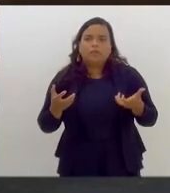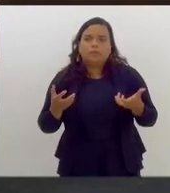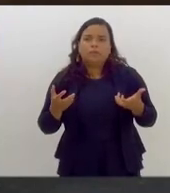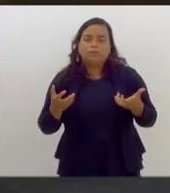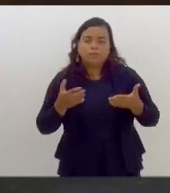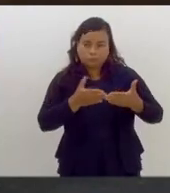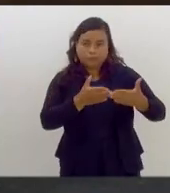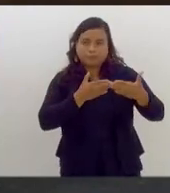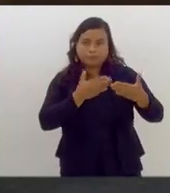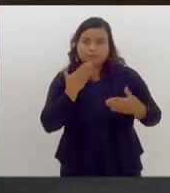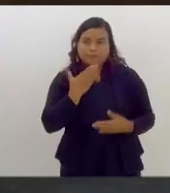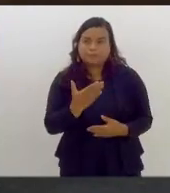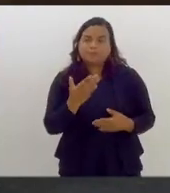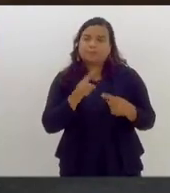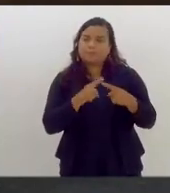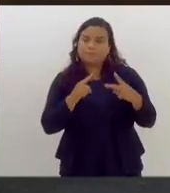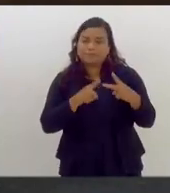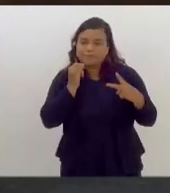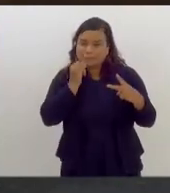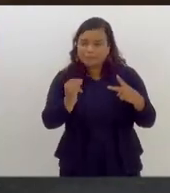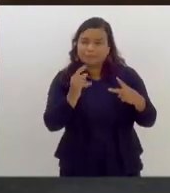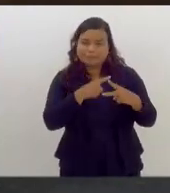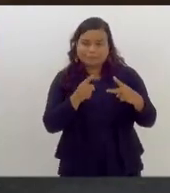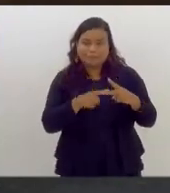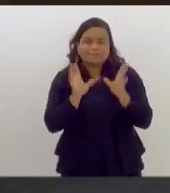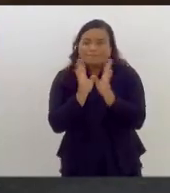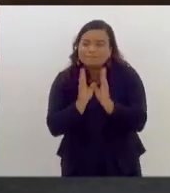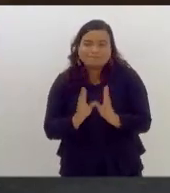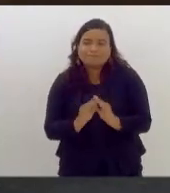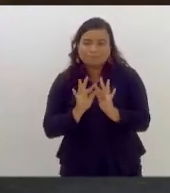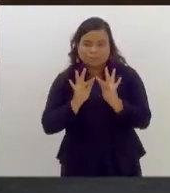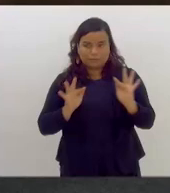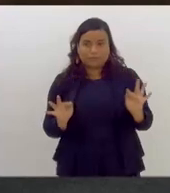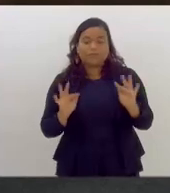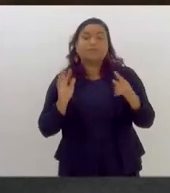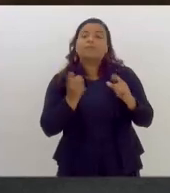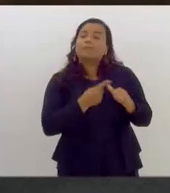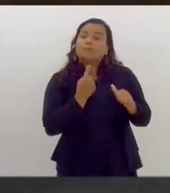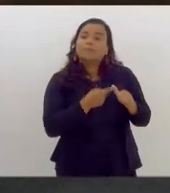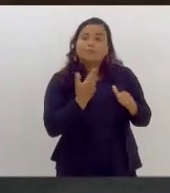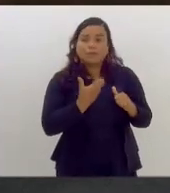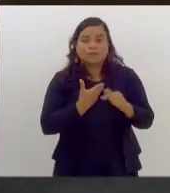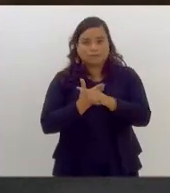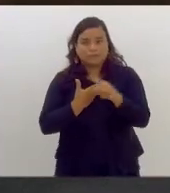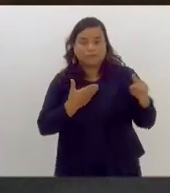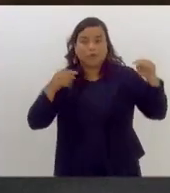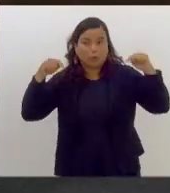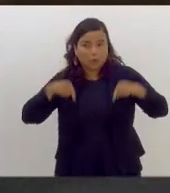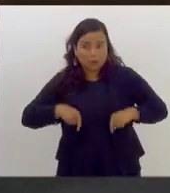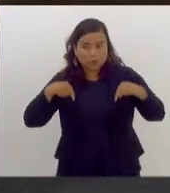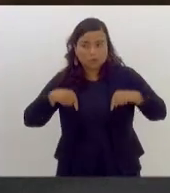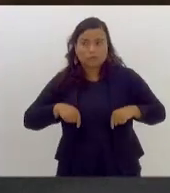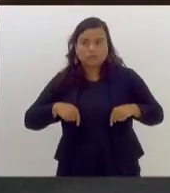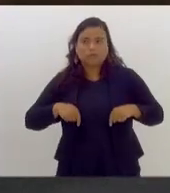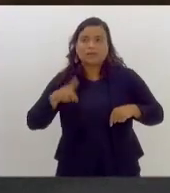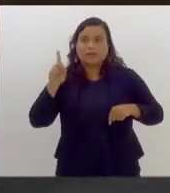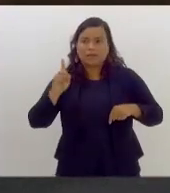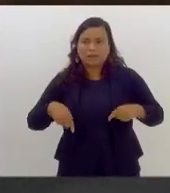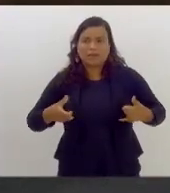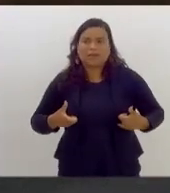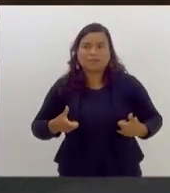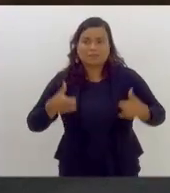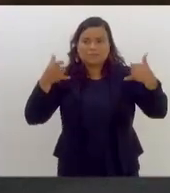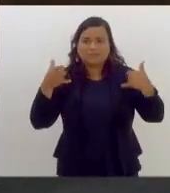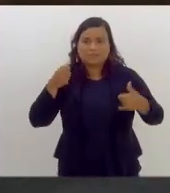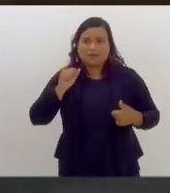aqui, fazer dois avisos bem curtinhos antes. Primeiro, amigos, hoje seria o aniversário do